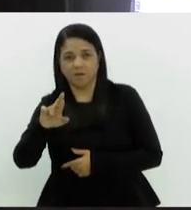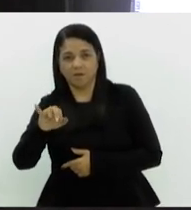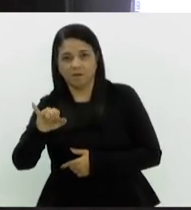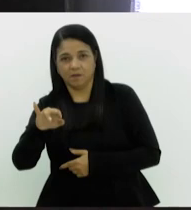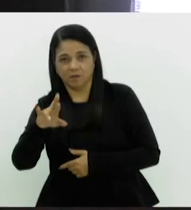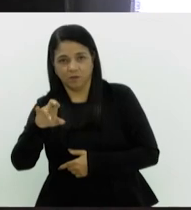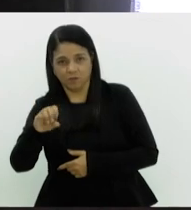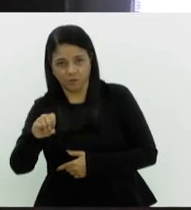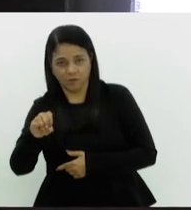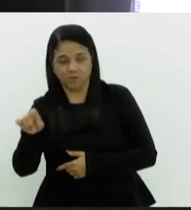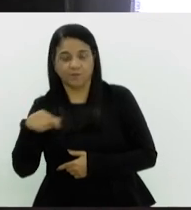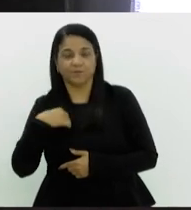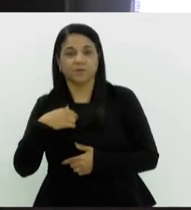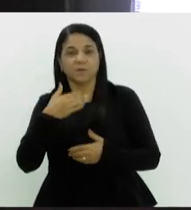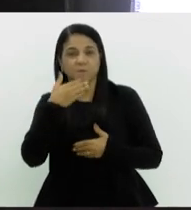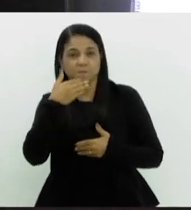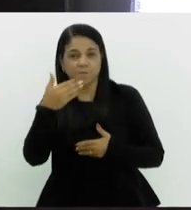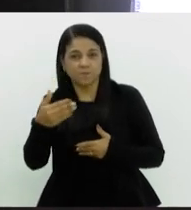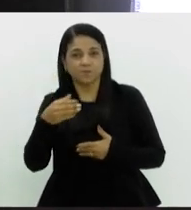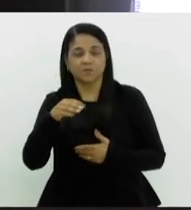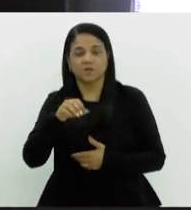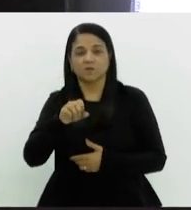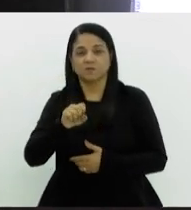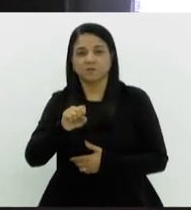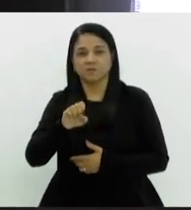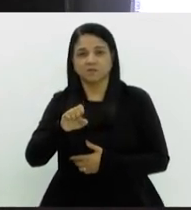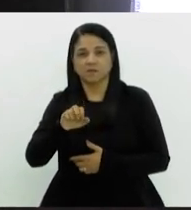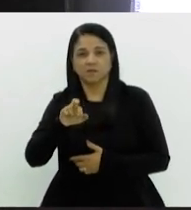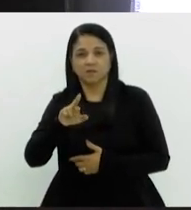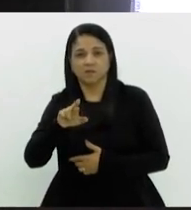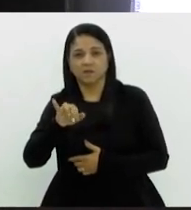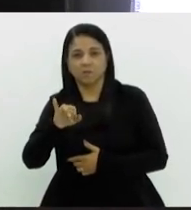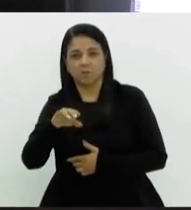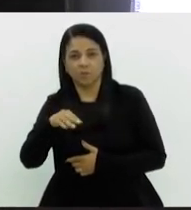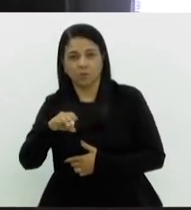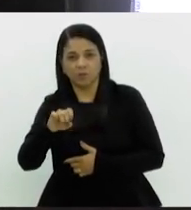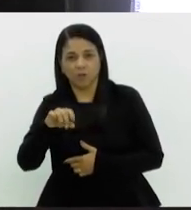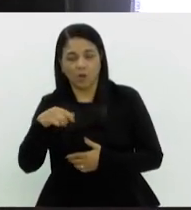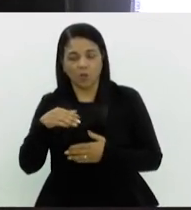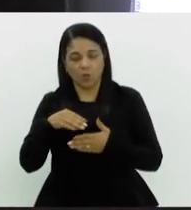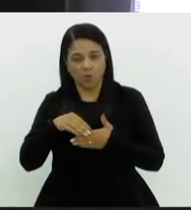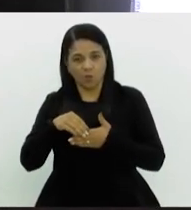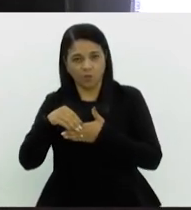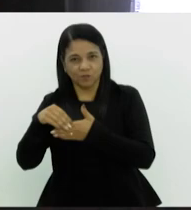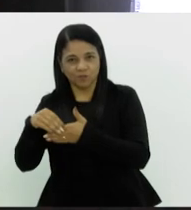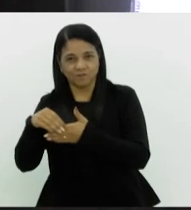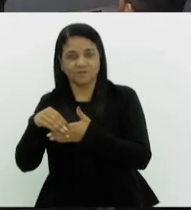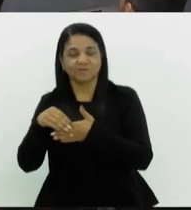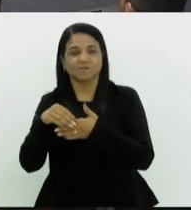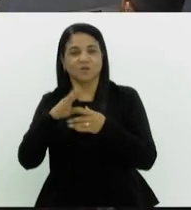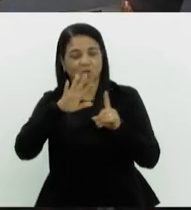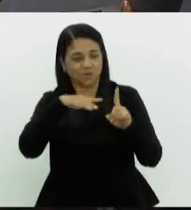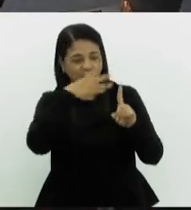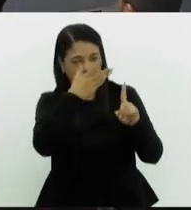Solicito que o cerimonial conduza o homenageado até a mesa de honra.